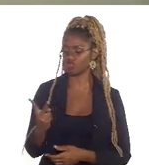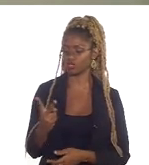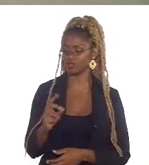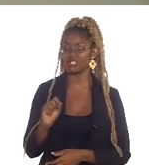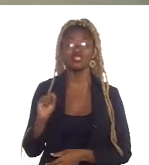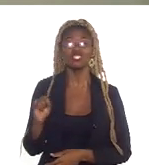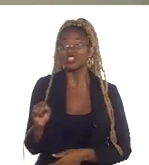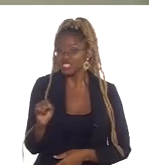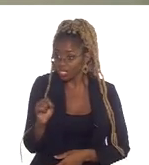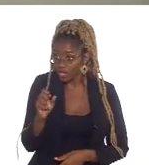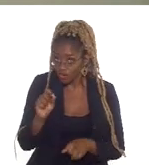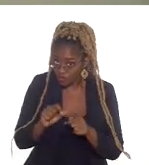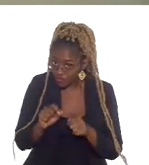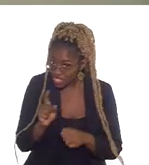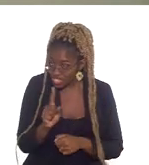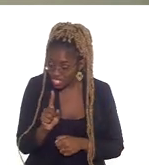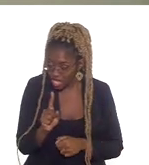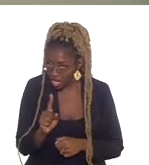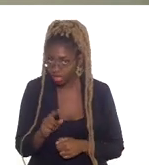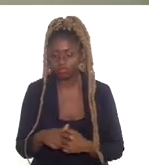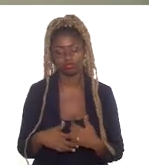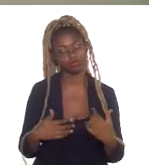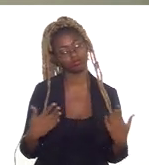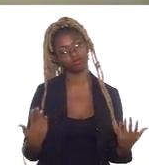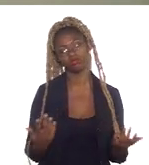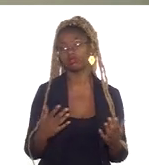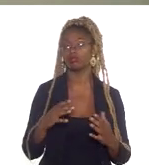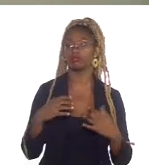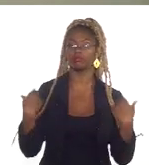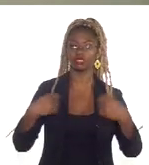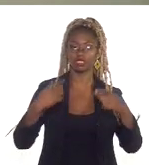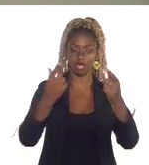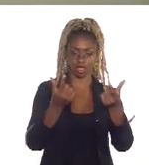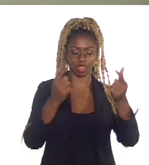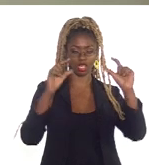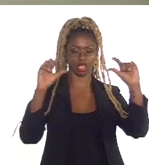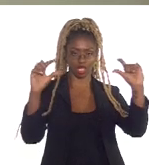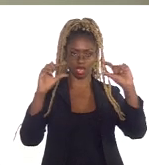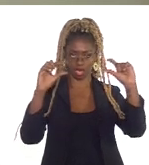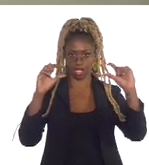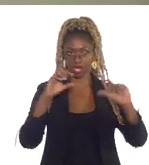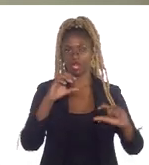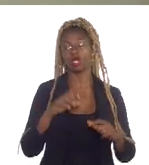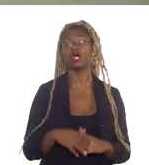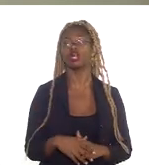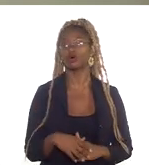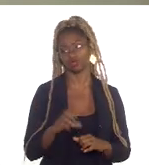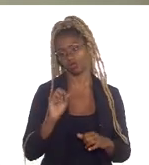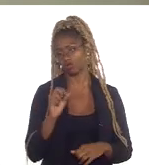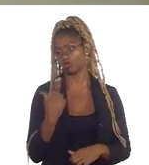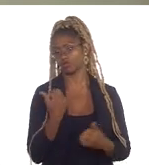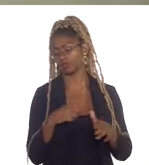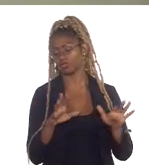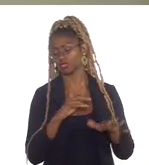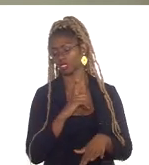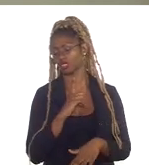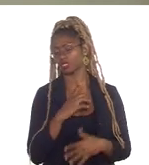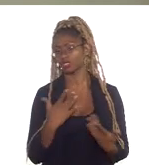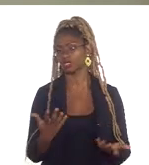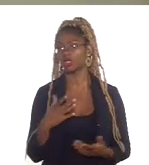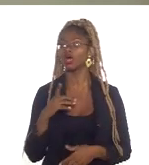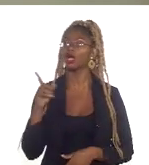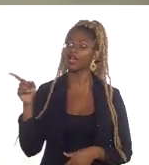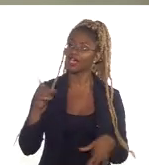fizer? Se não o fizer, basta ter uma cláusula, né, ou nem precisa ter, compete à